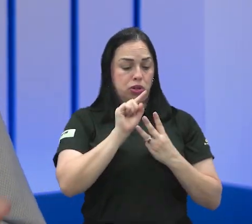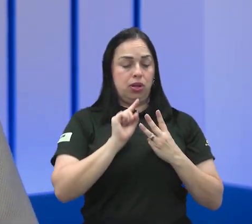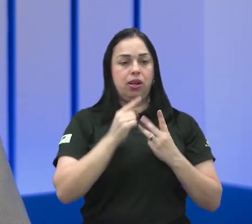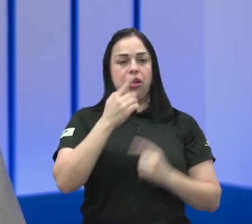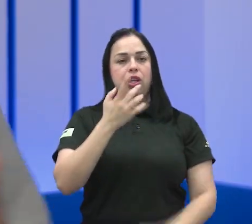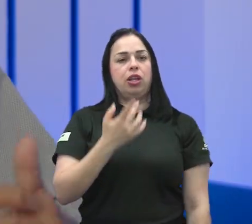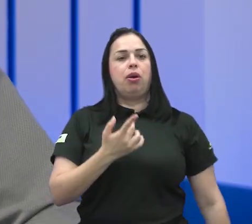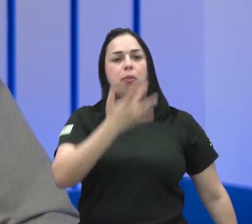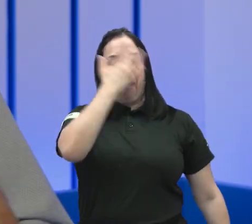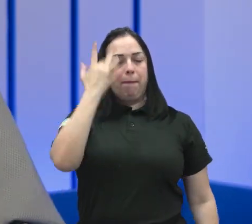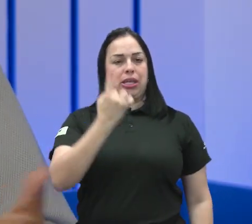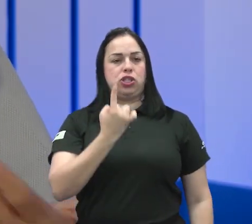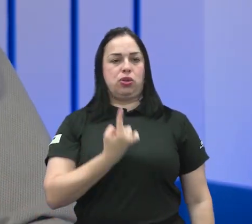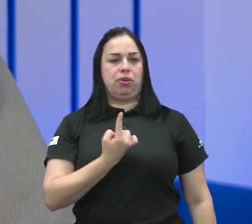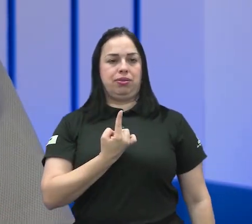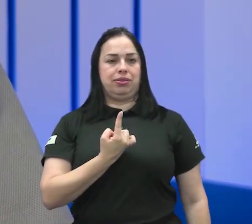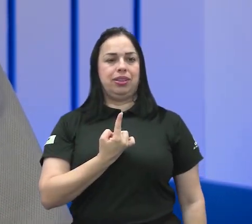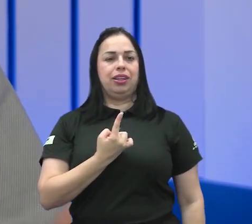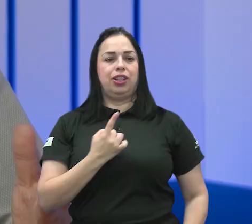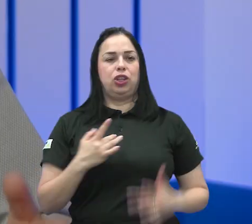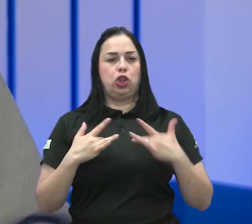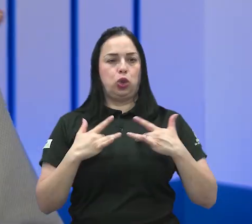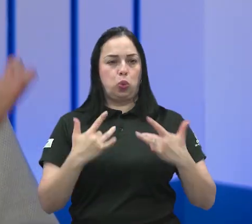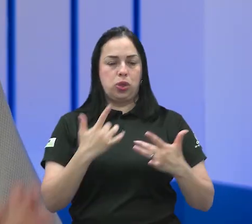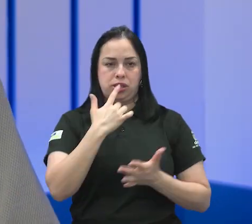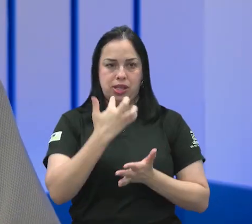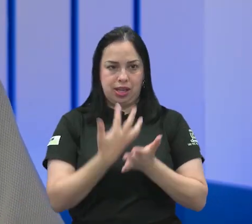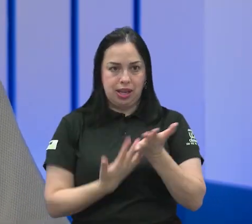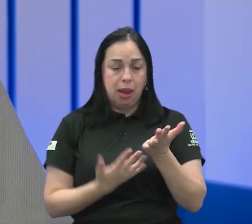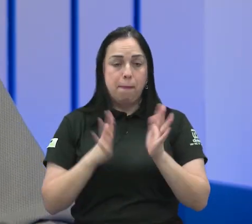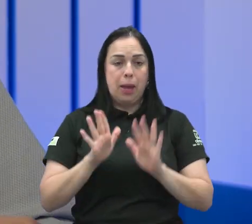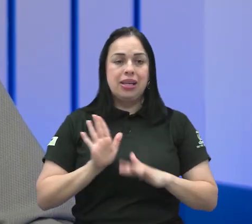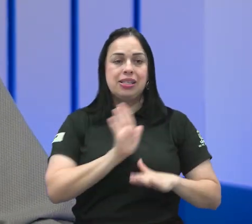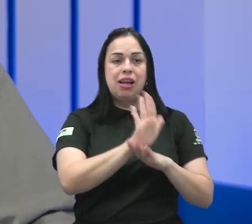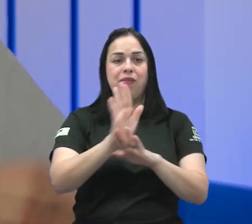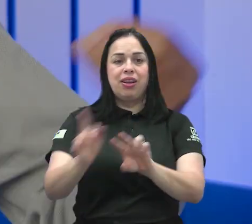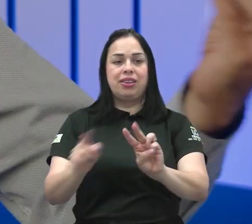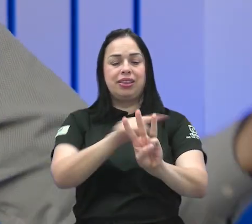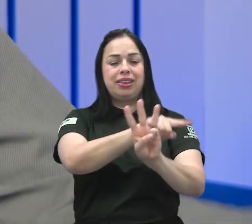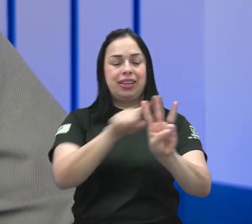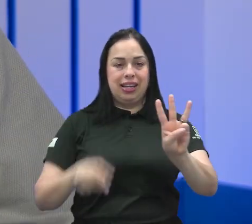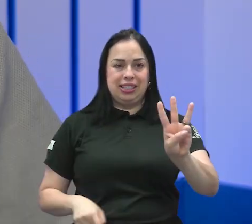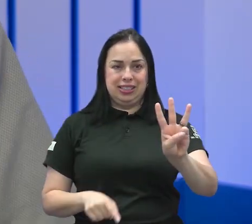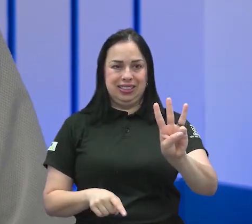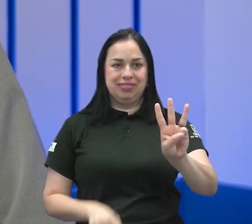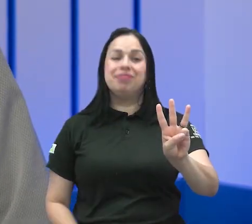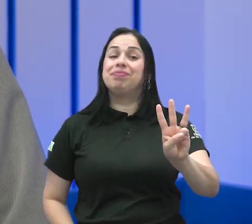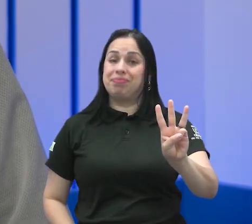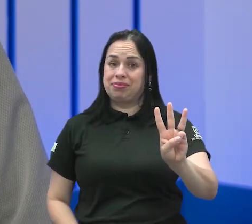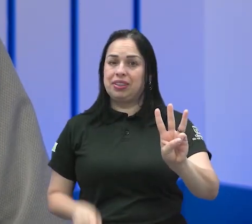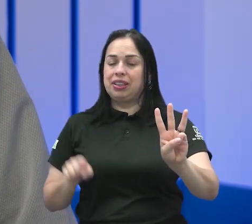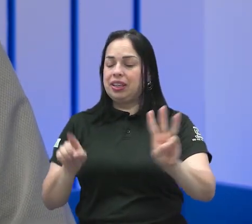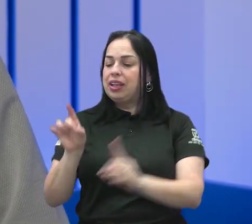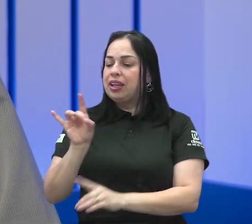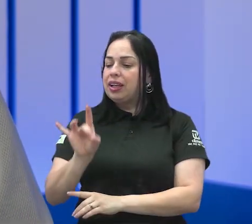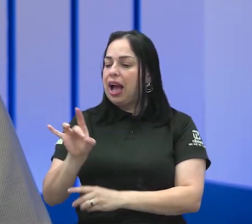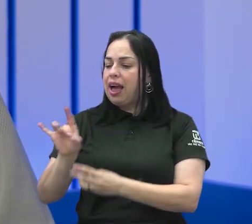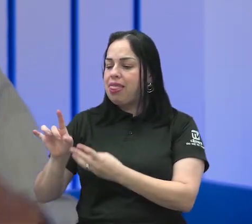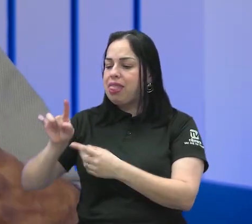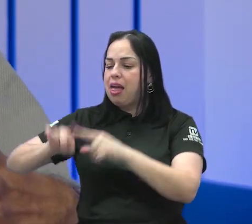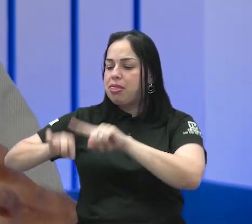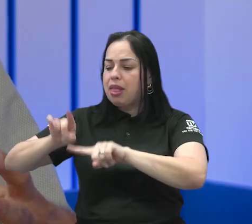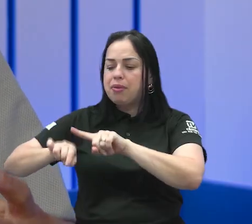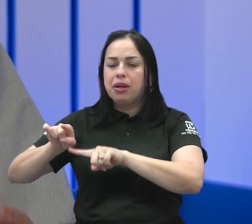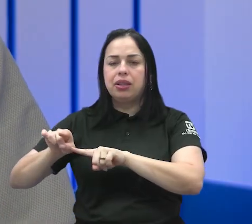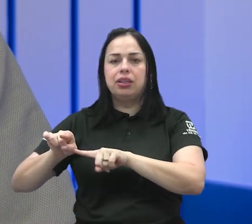doa sangue, você pode salvar até 3 vidas, porque daquela doação você faz concentrado de hemácias, plaquetas e plasma.